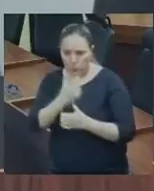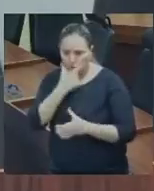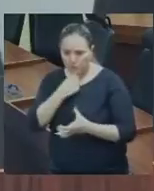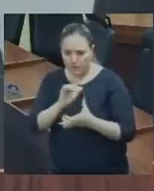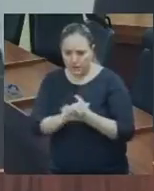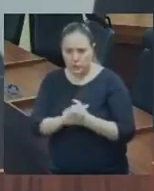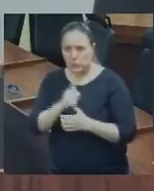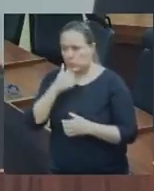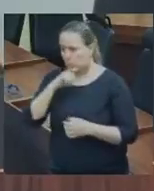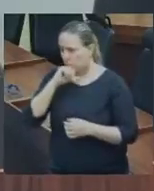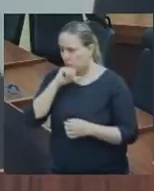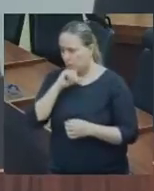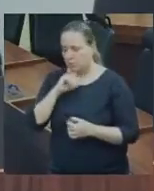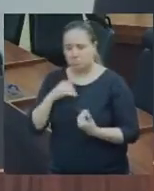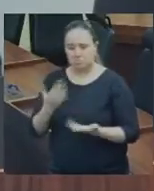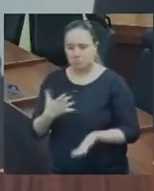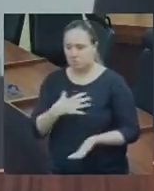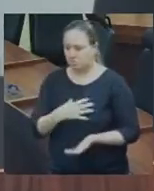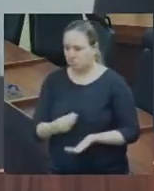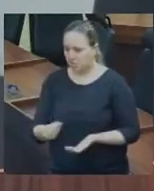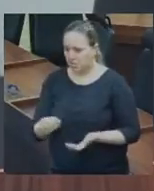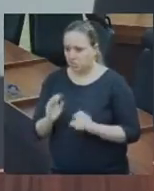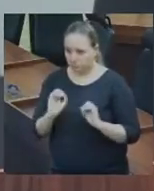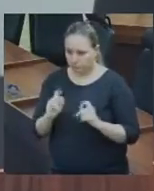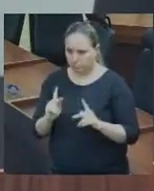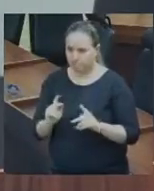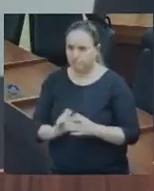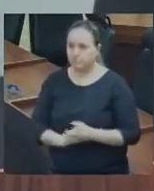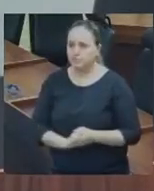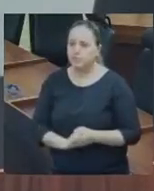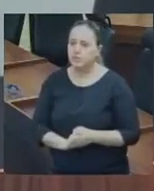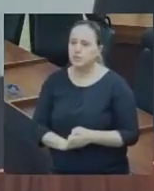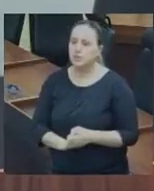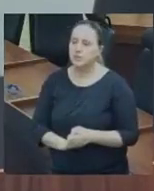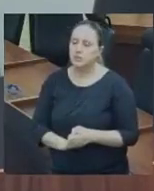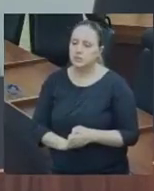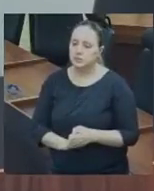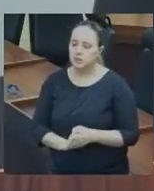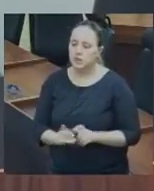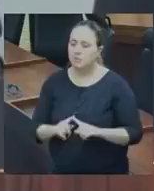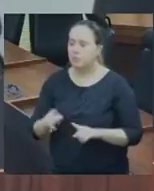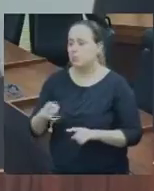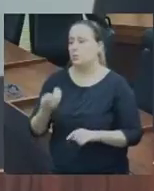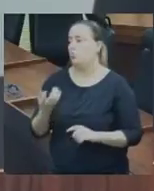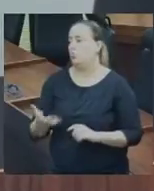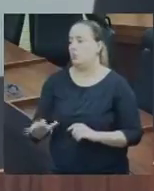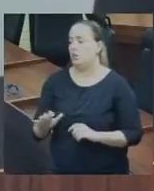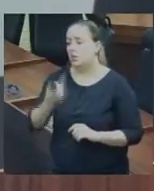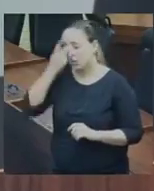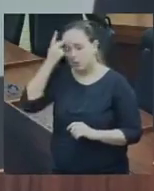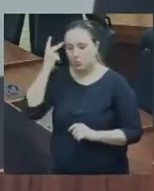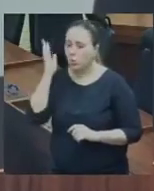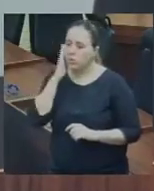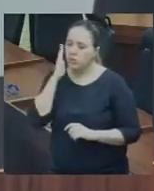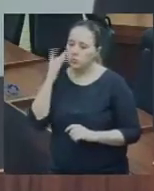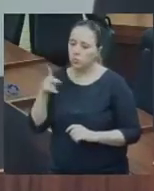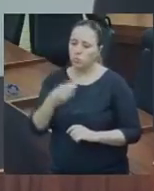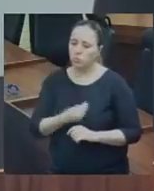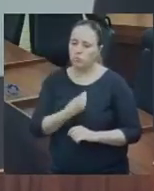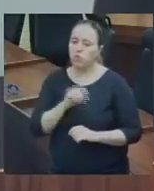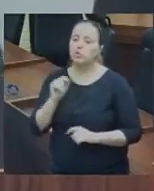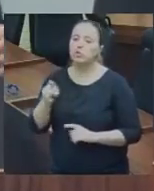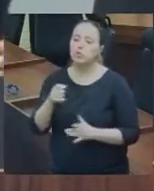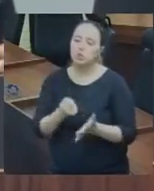o filho mas é é você não quer que necessariamente essas pessoas saibam que você andou